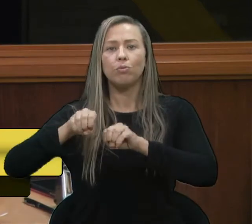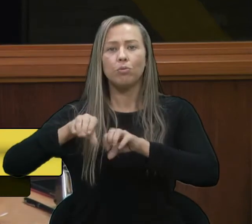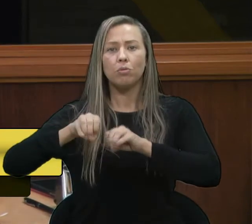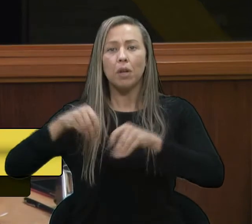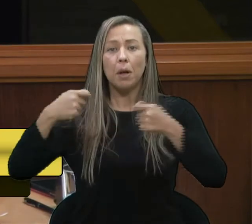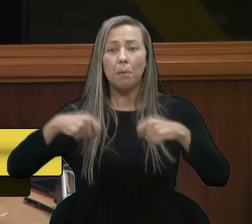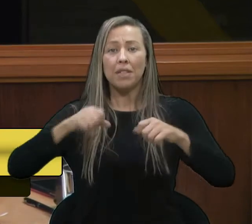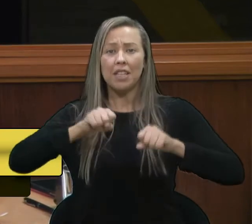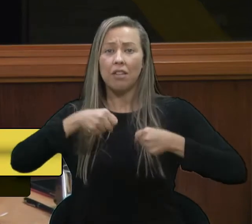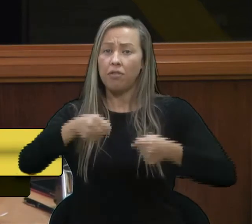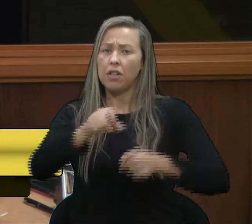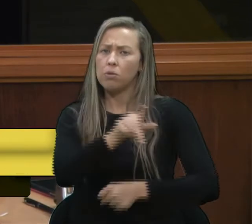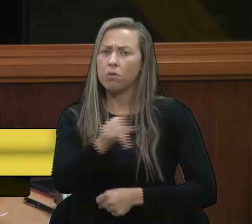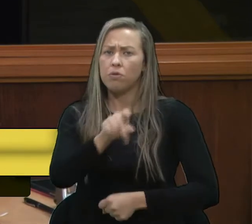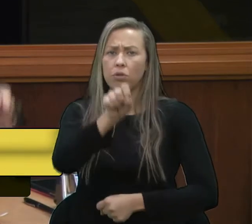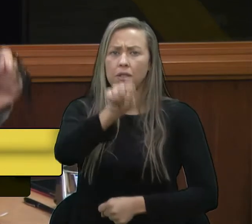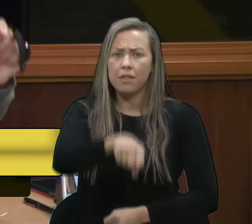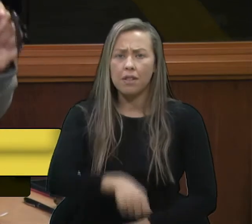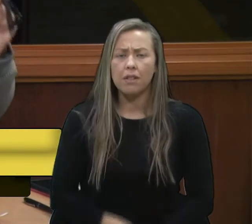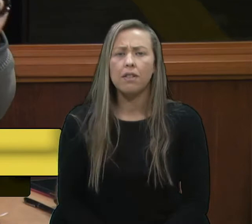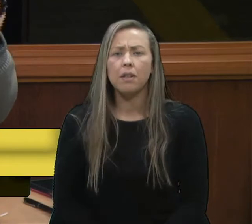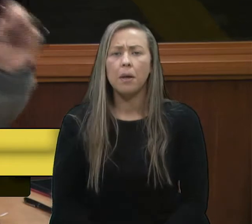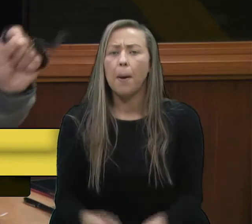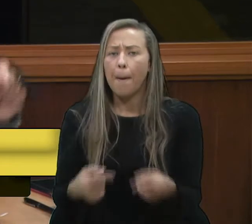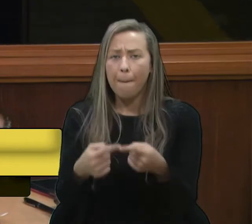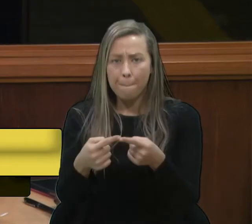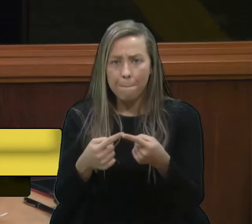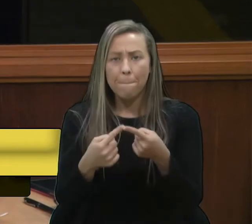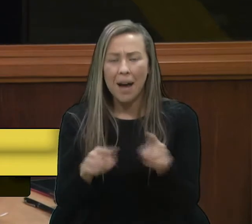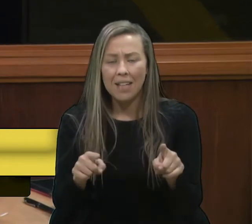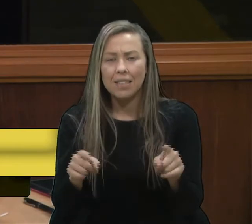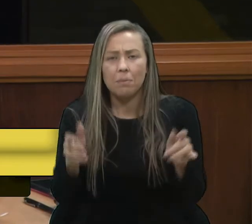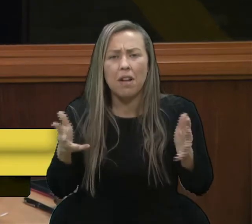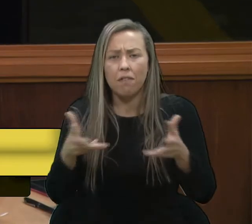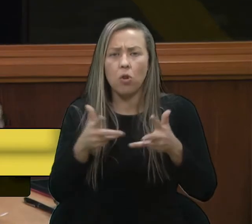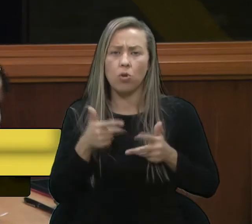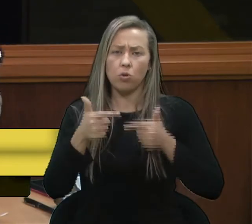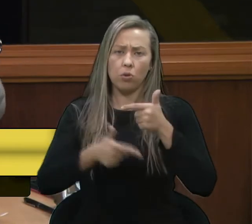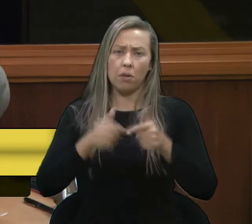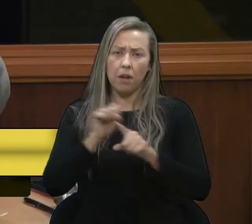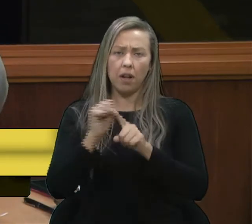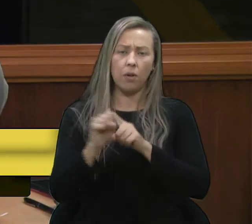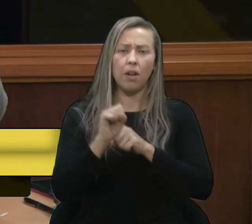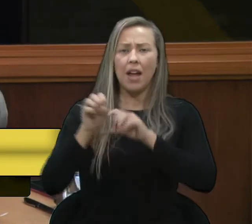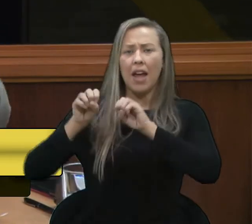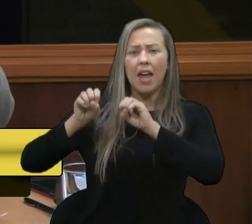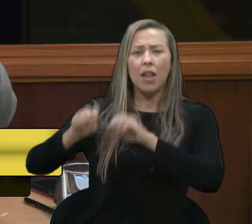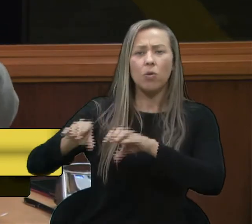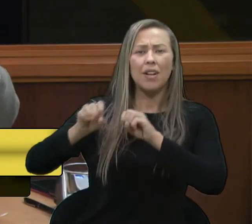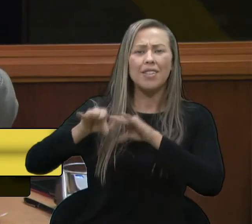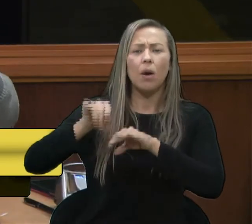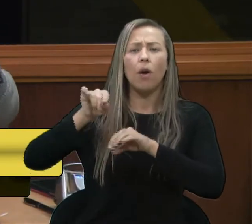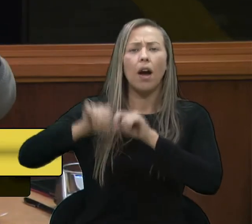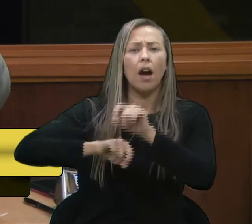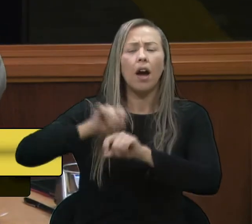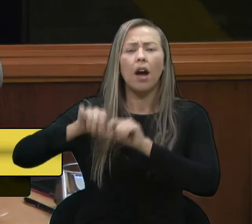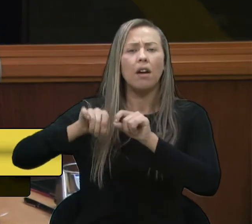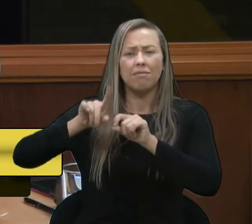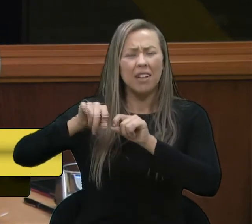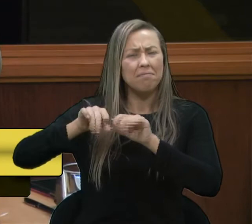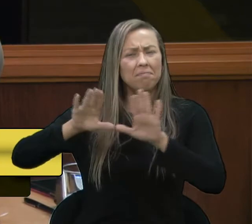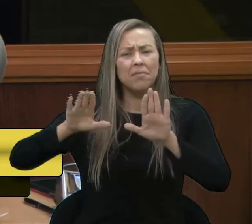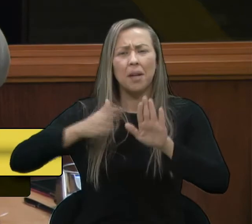dos professores, né, mas aquele que presta um excelente trabalho para a sociedade. Educação, um dos principais, eu diria assim